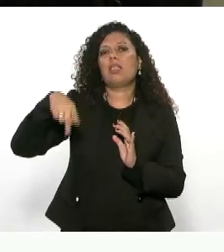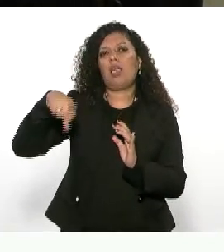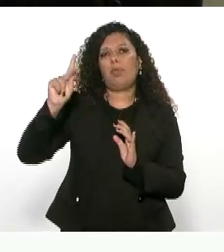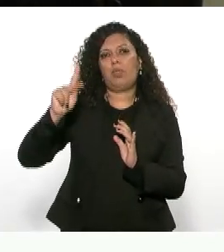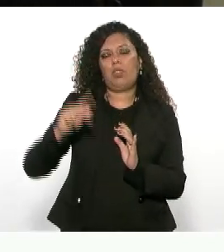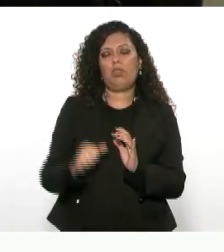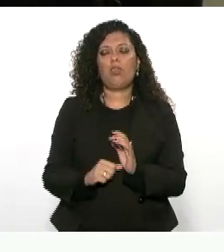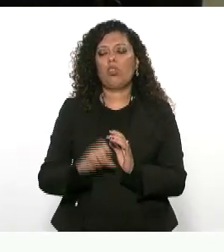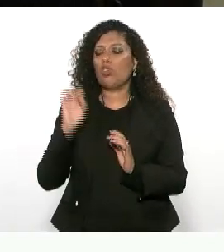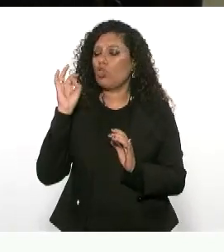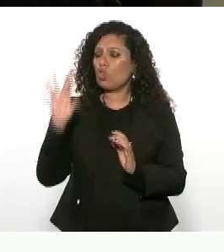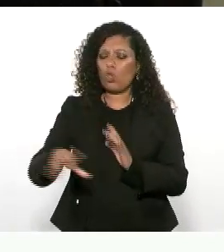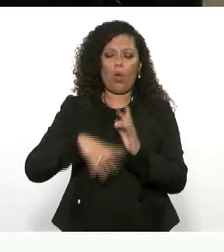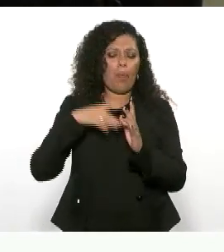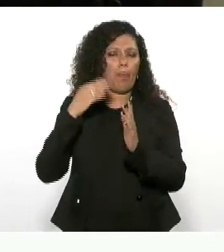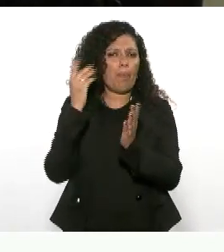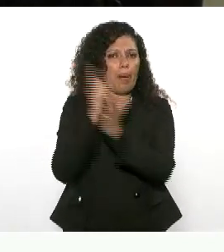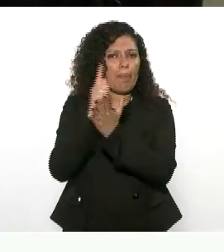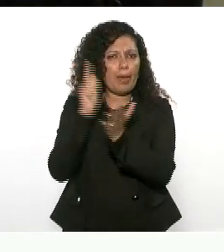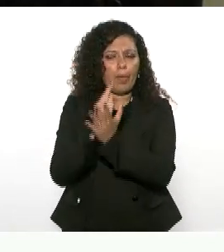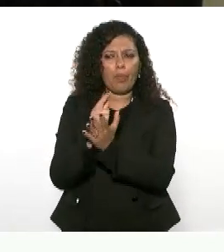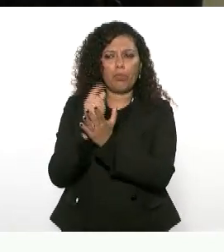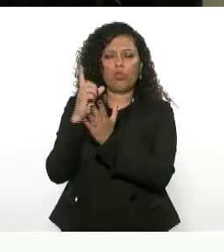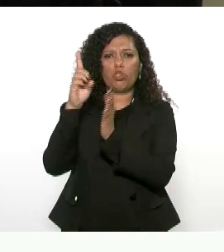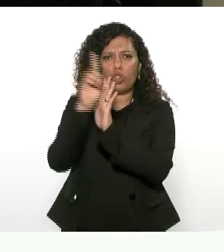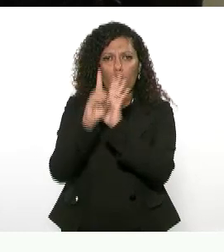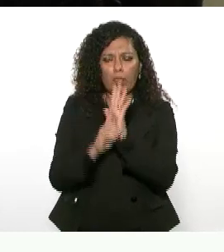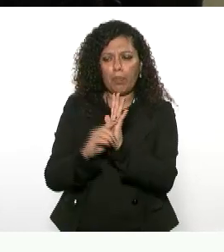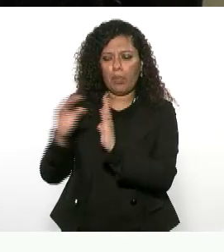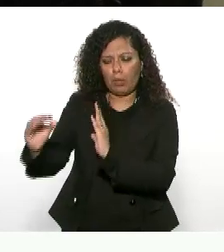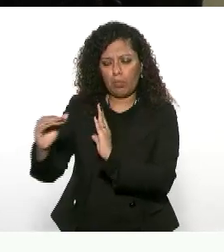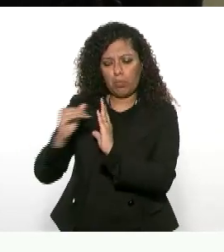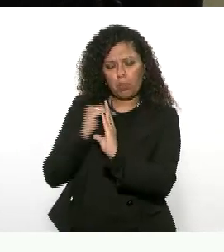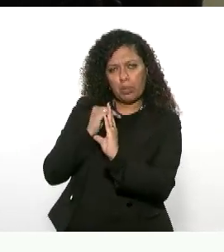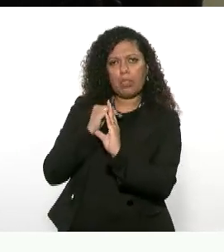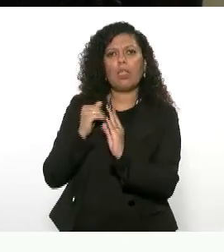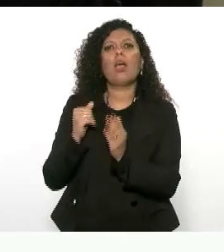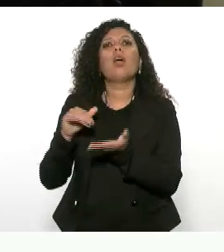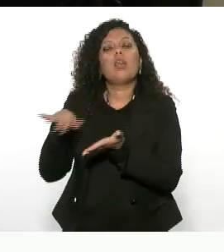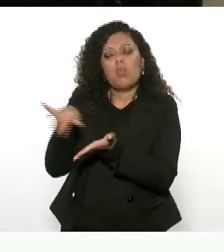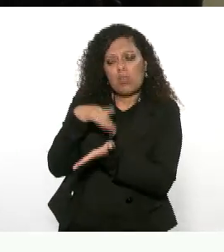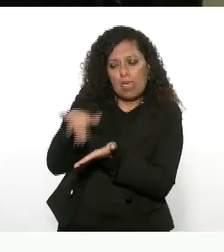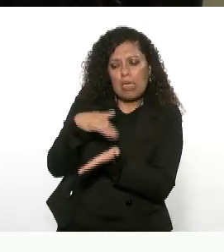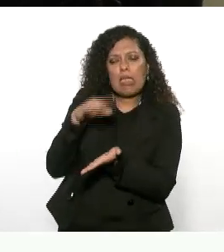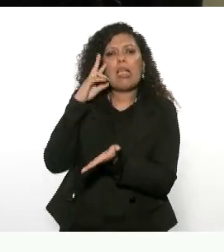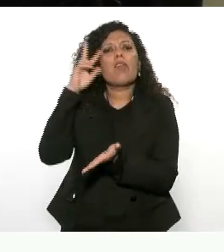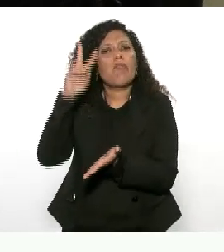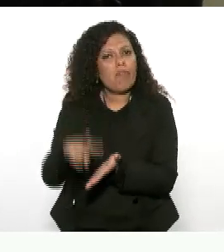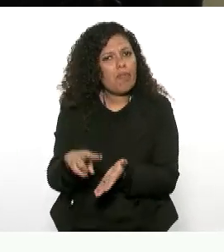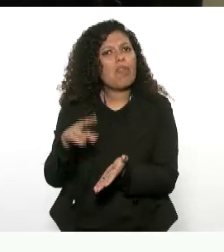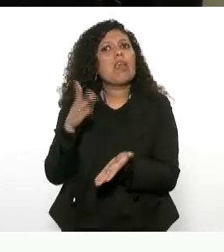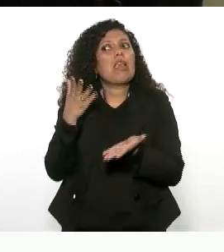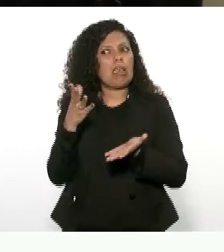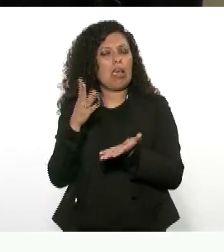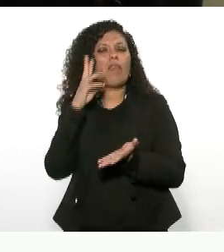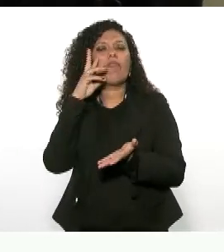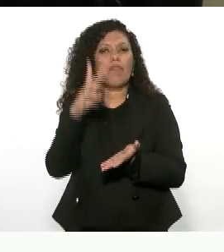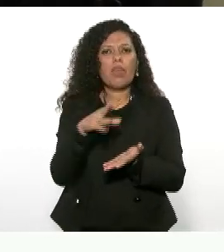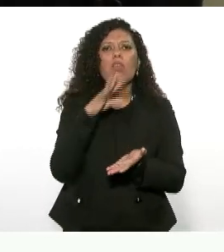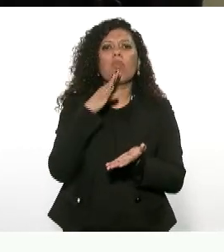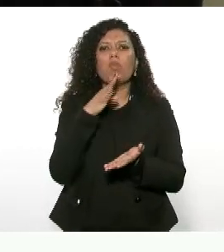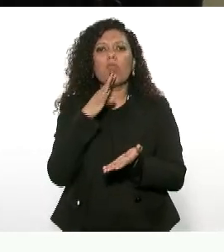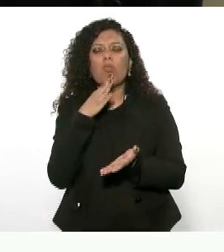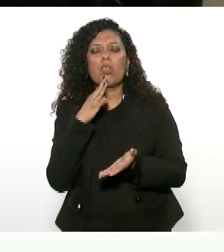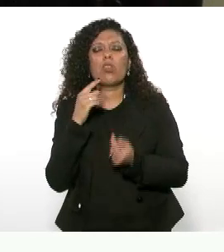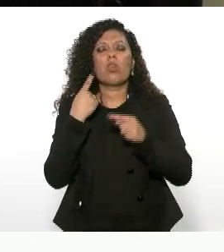é só tramitar a documentação, né, pelo SEI, vai chegar ao secretário. O secretário tem muito interesse em equacionar, até